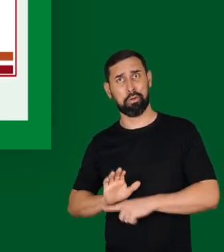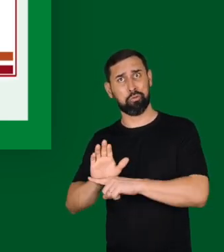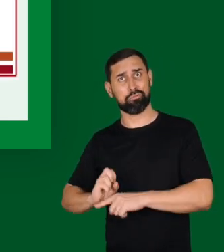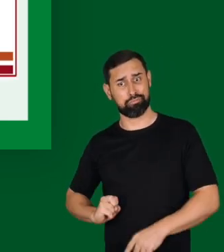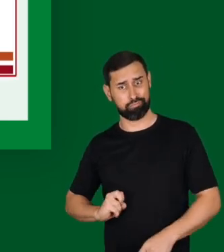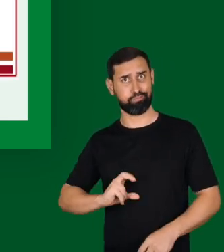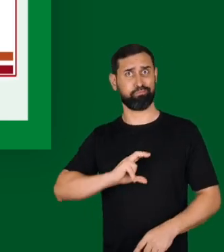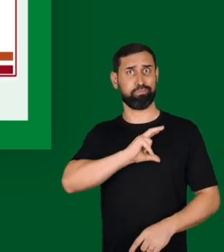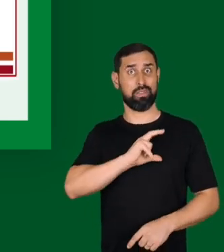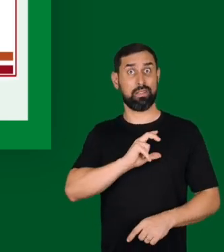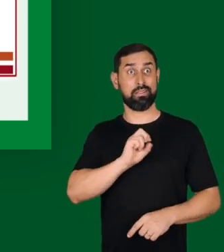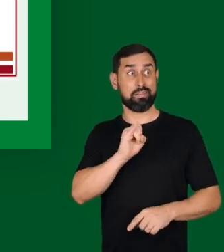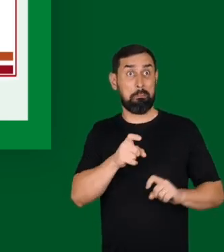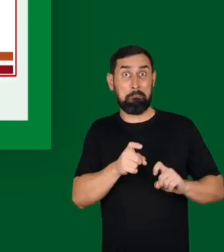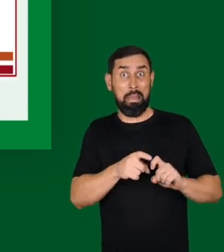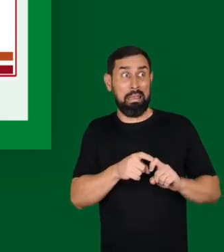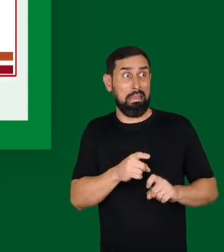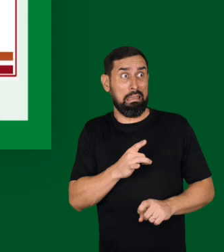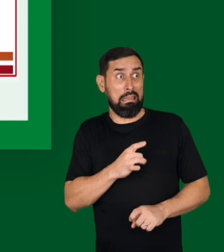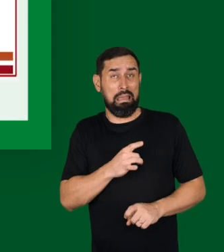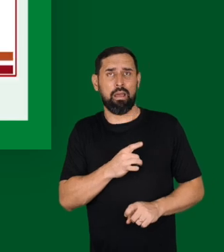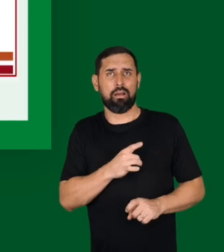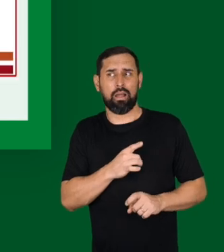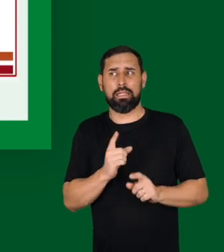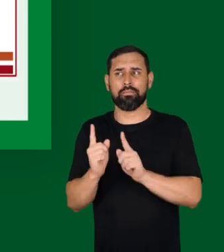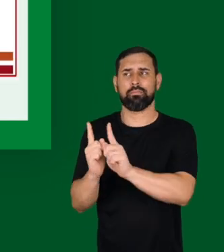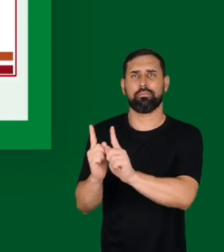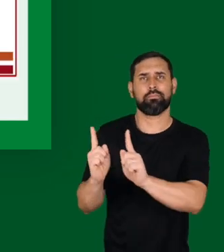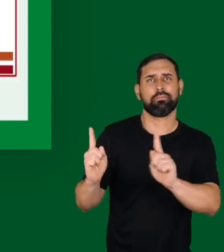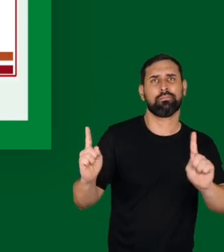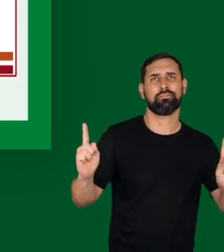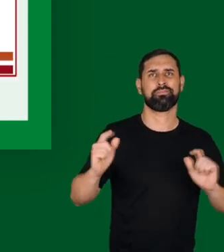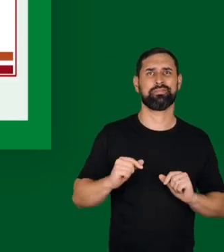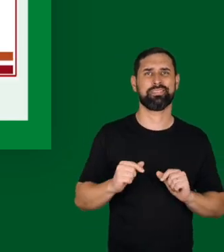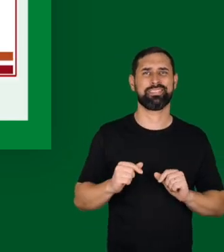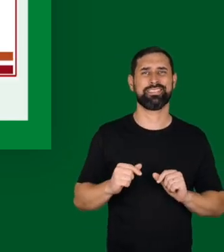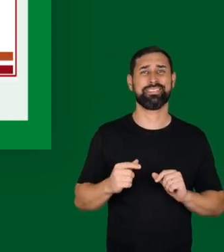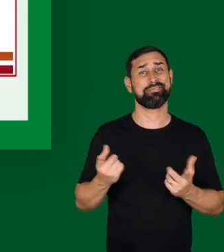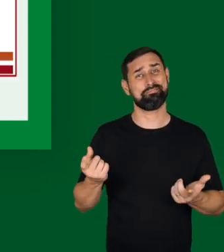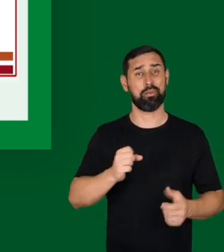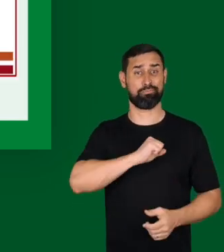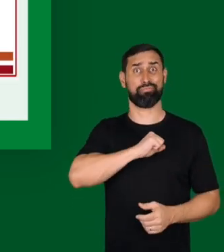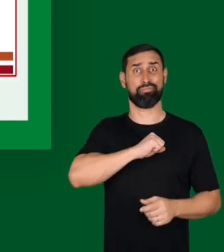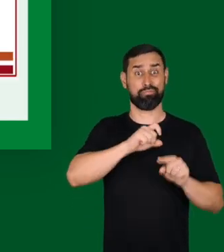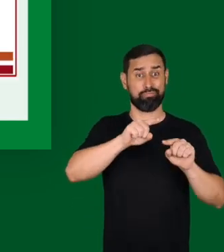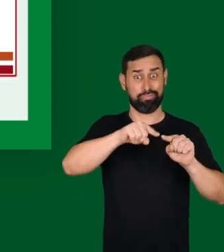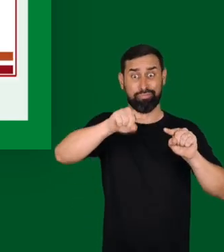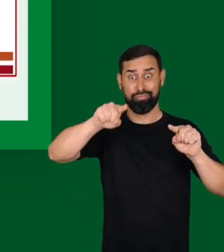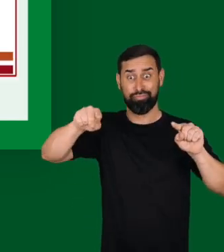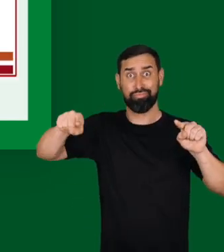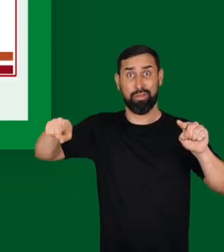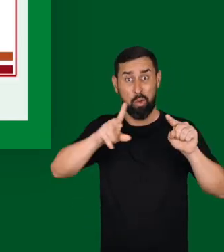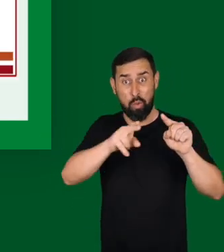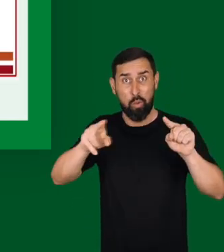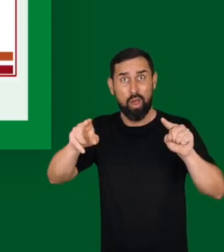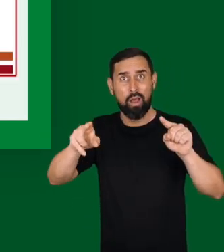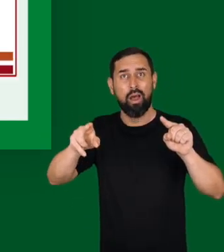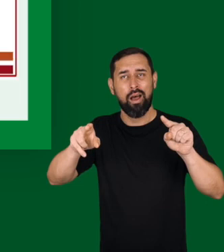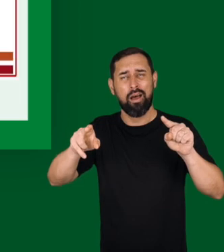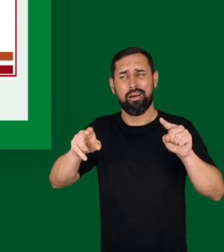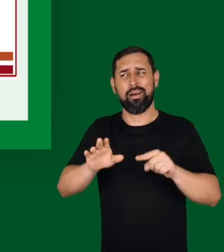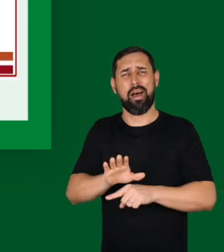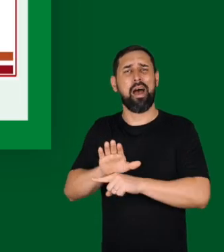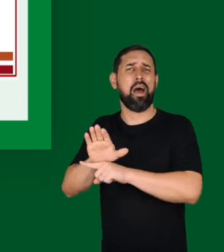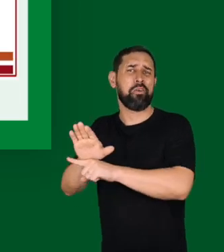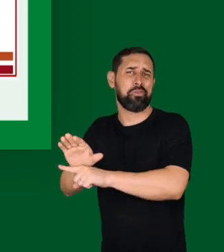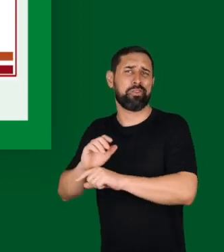você vai dar volume. Se ele está com medo do pediatra, você sai de perto. Então, a situação da taquicardia sinusal, você trata a